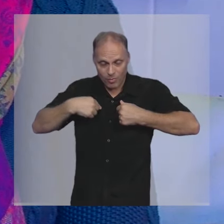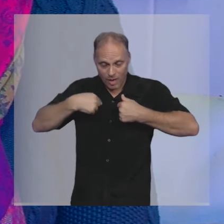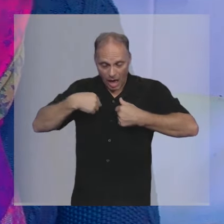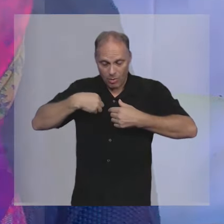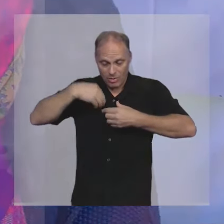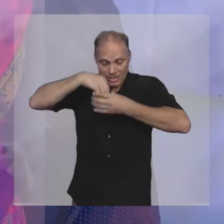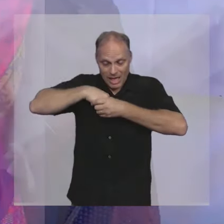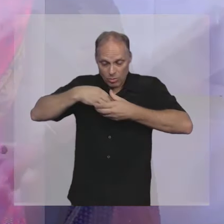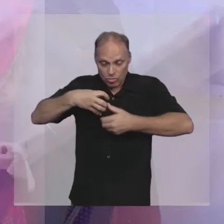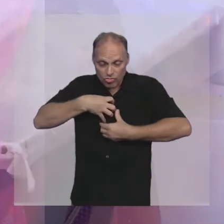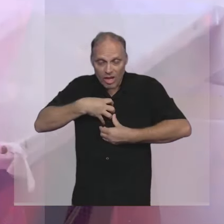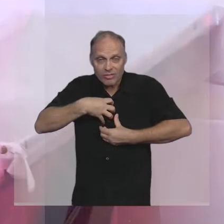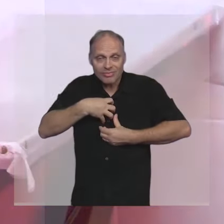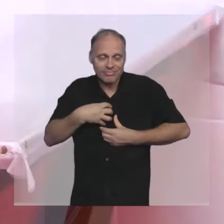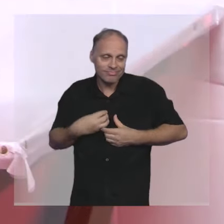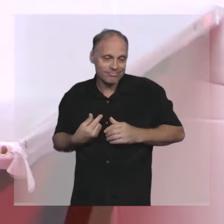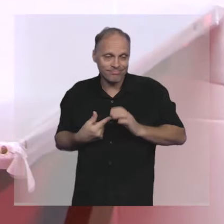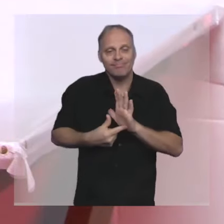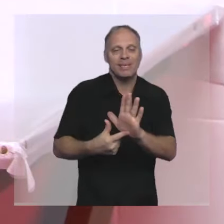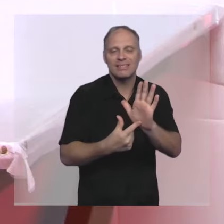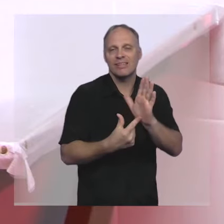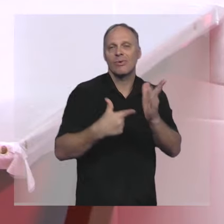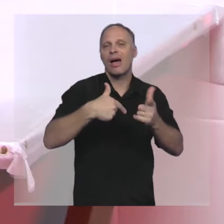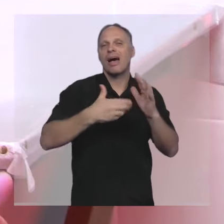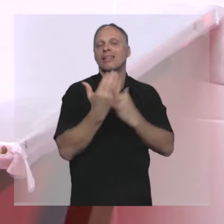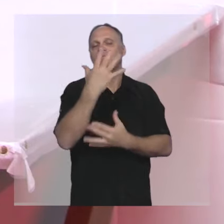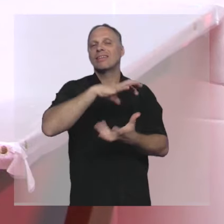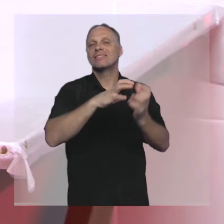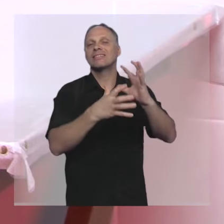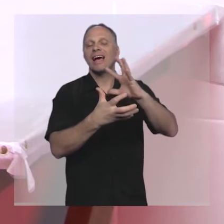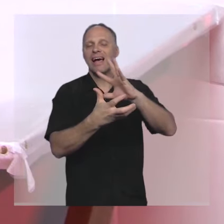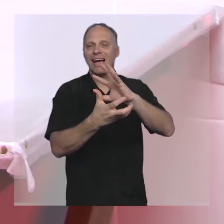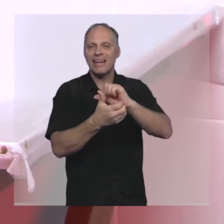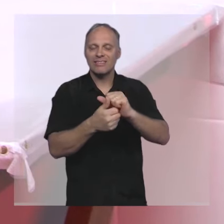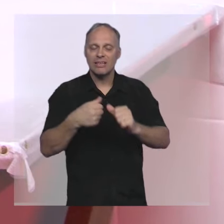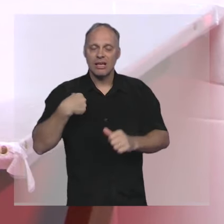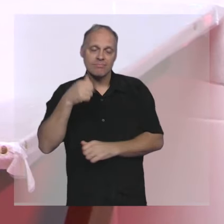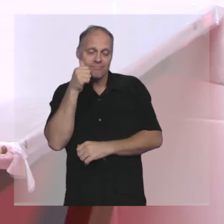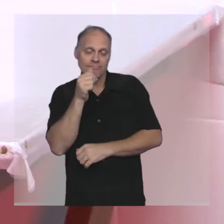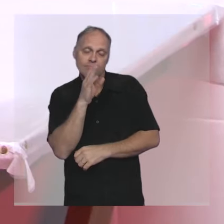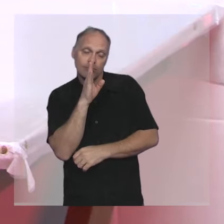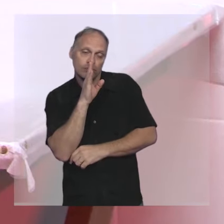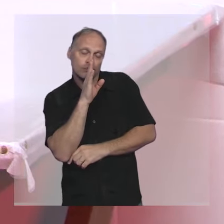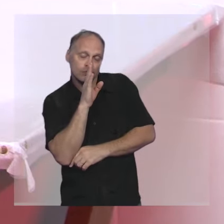maneira, da forma como eu estou vendo, de uma maneira silenciosa, uma maneira mais